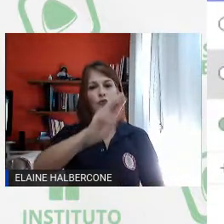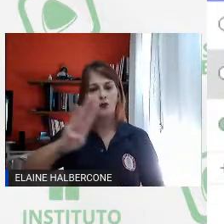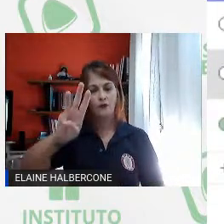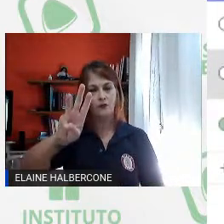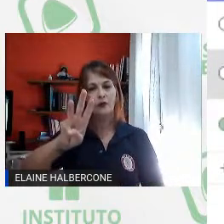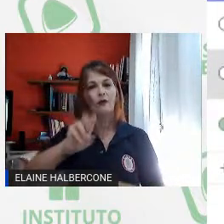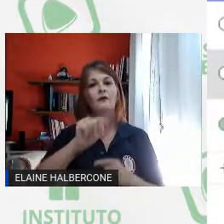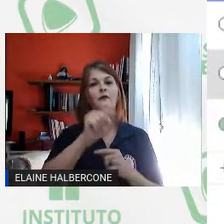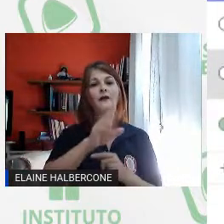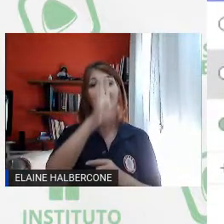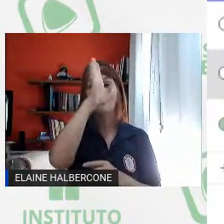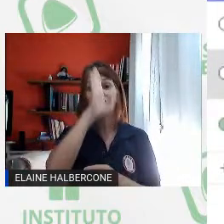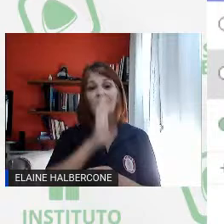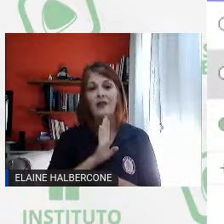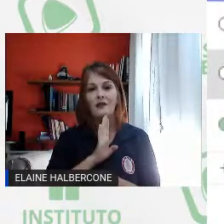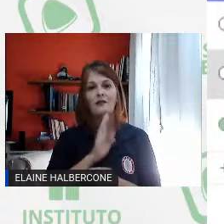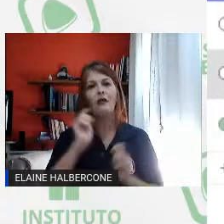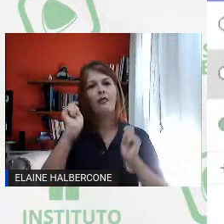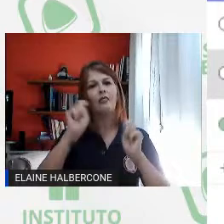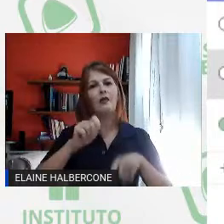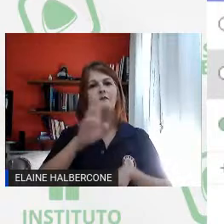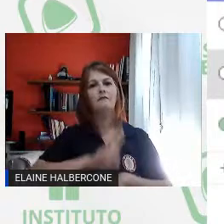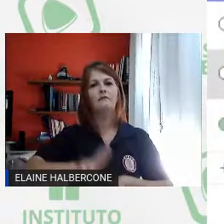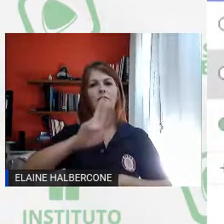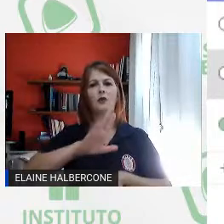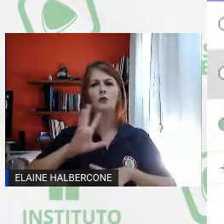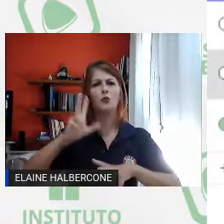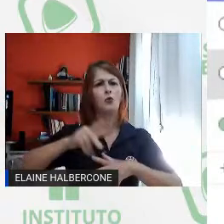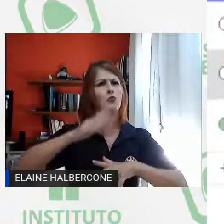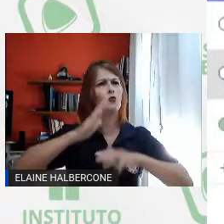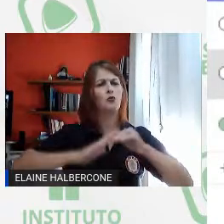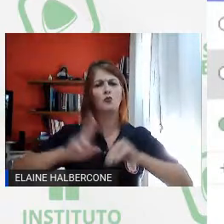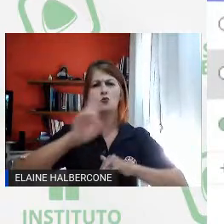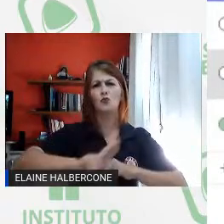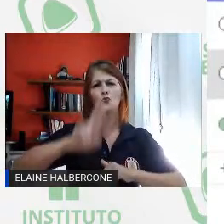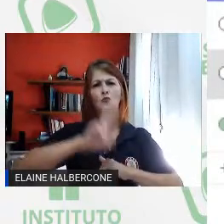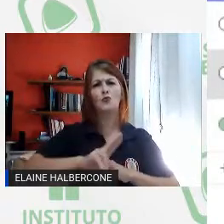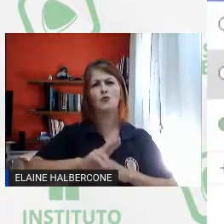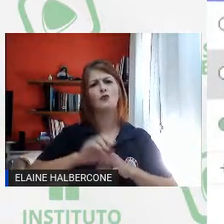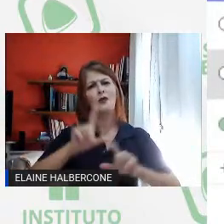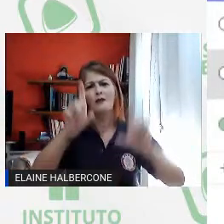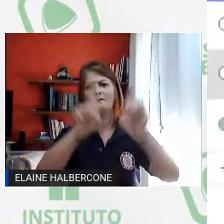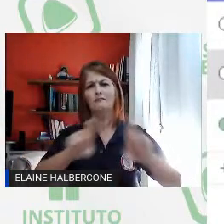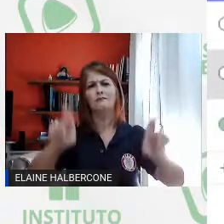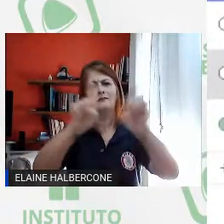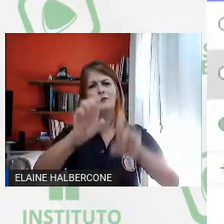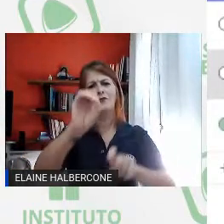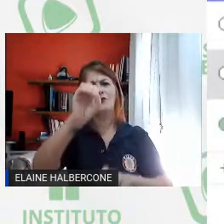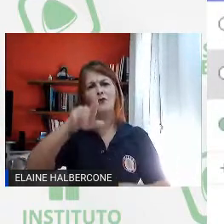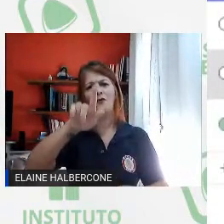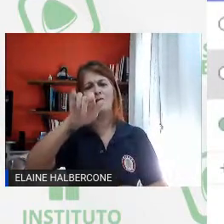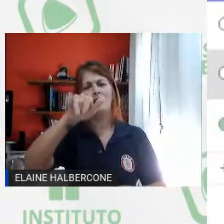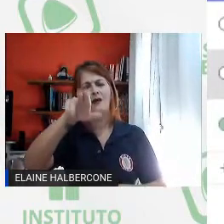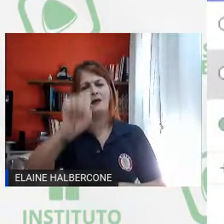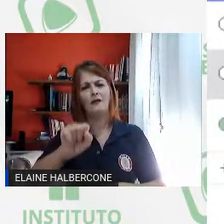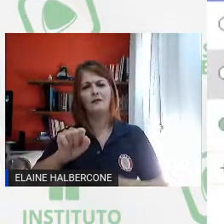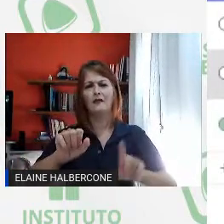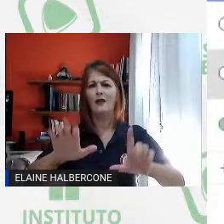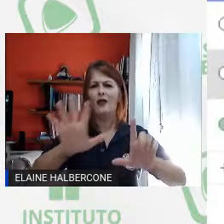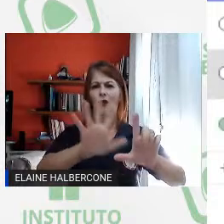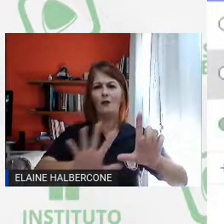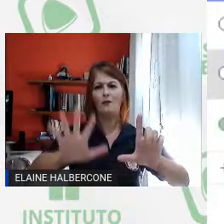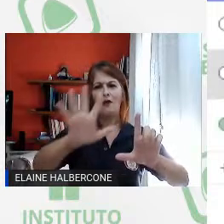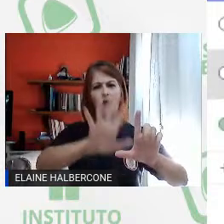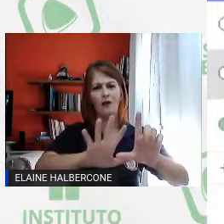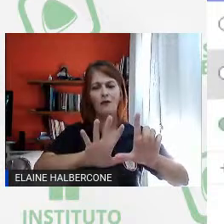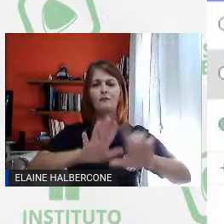é gratuito e todos podem mexer por ser online e também por ser uma plataforma que pode